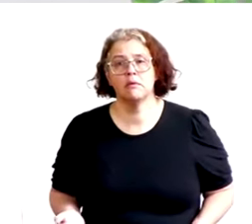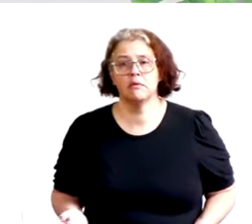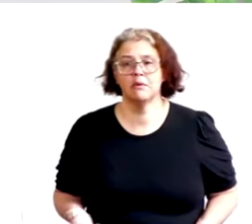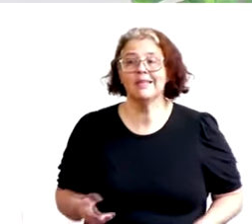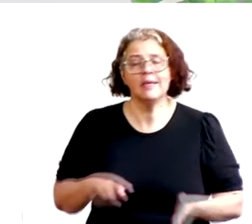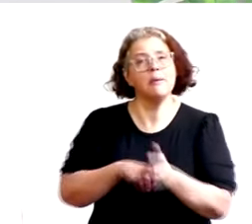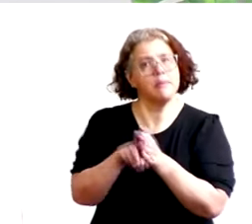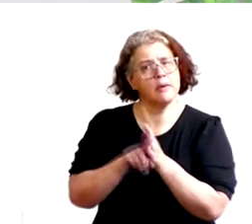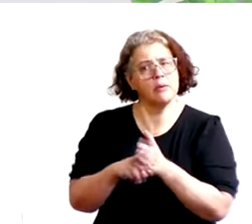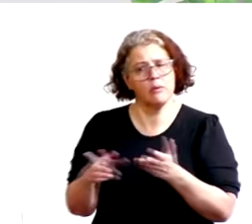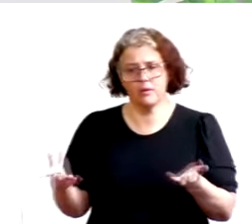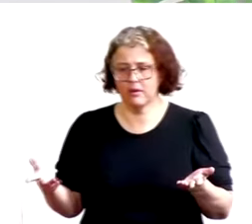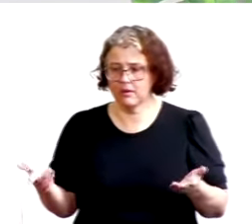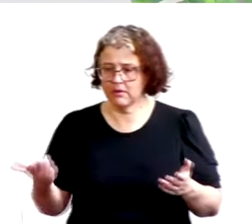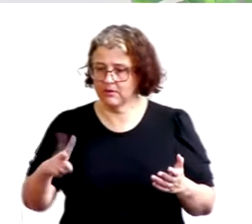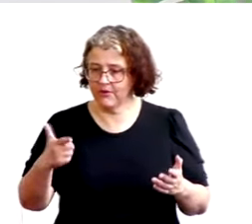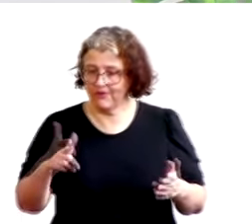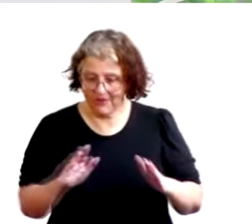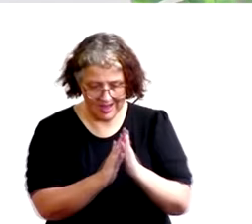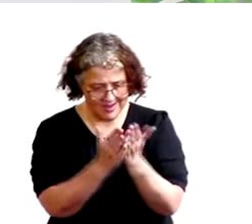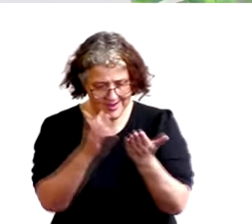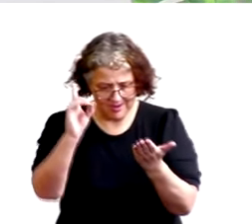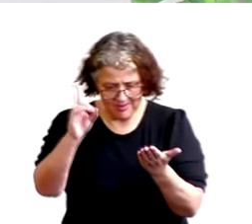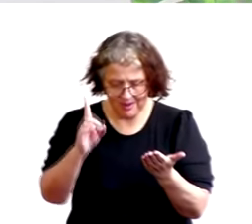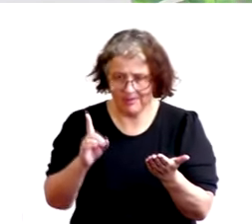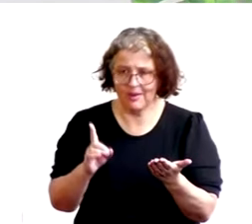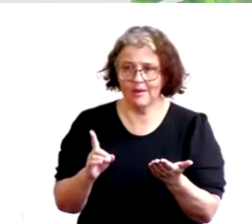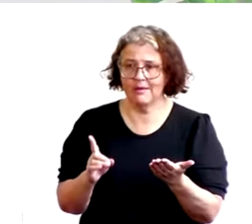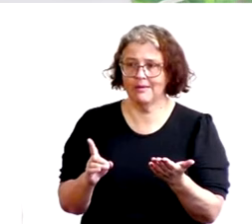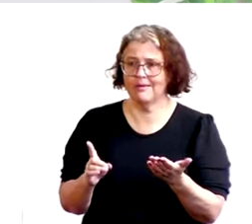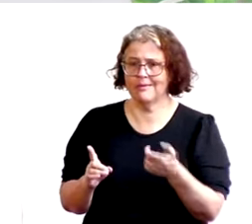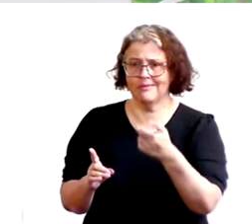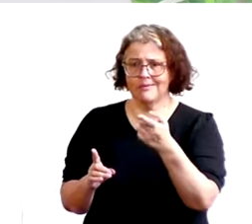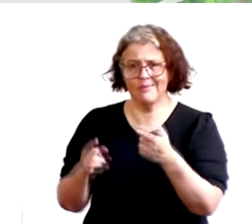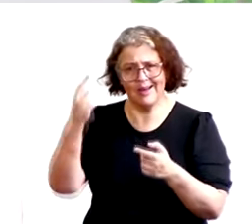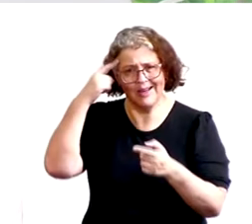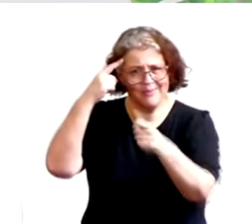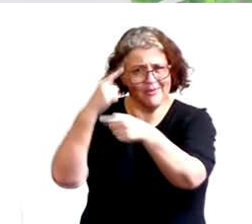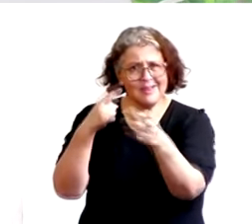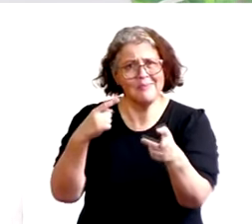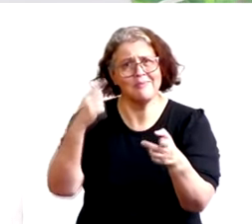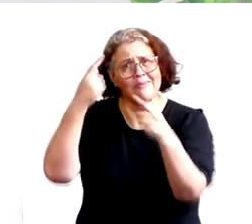estranharia ela não soa desrespeitosa para você